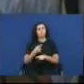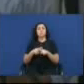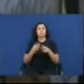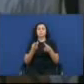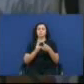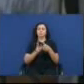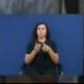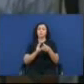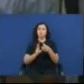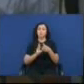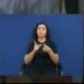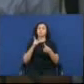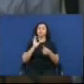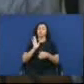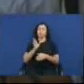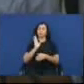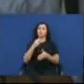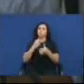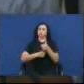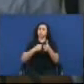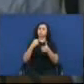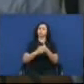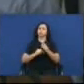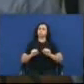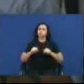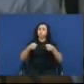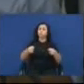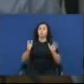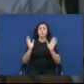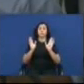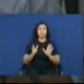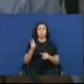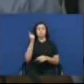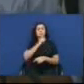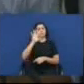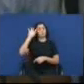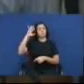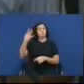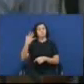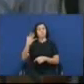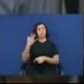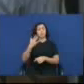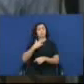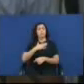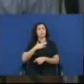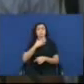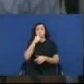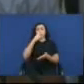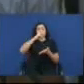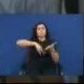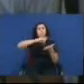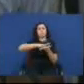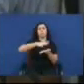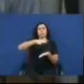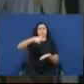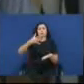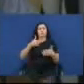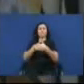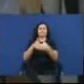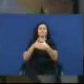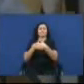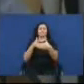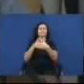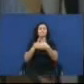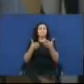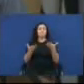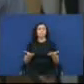Câmara Municipal de Limeira já empenhou esforços para a resolução deste problema, que para mim é meramente burocrático. Não é uma questão